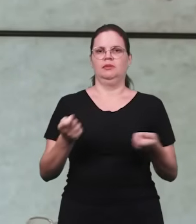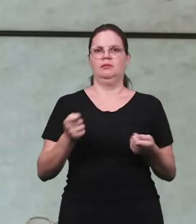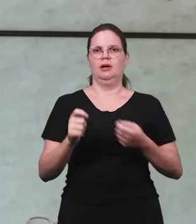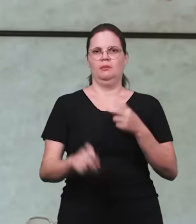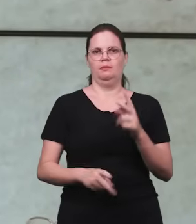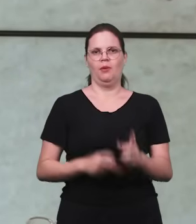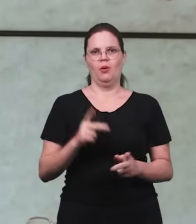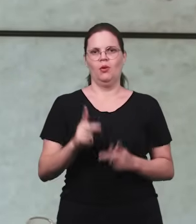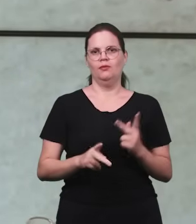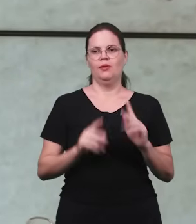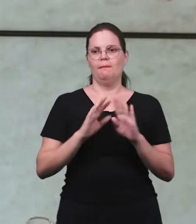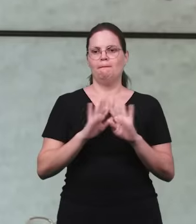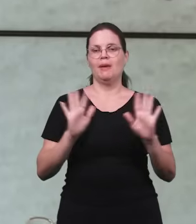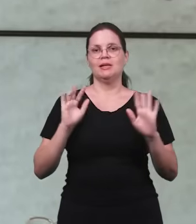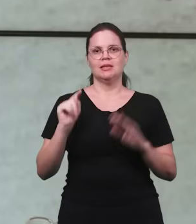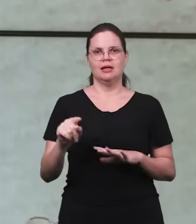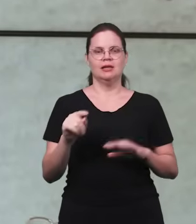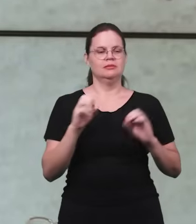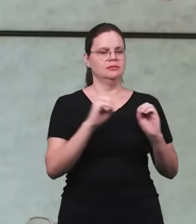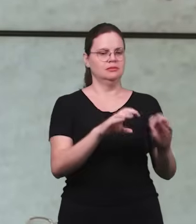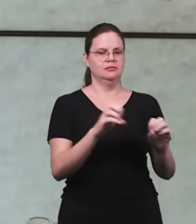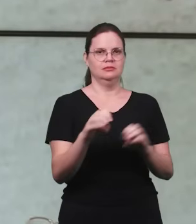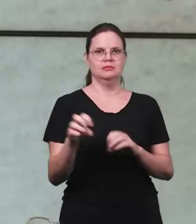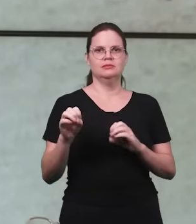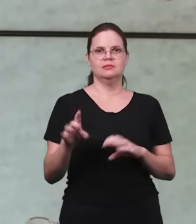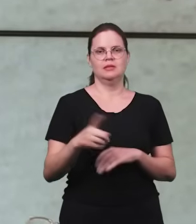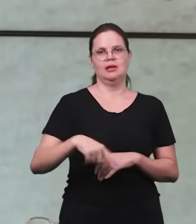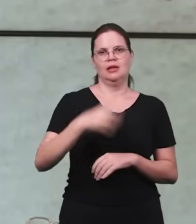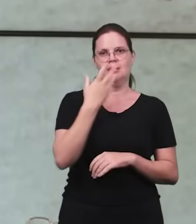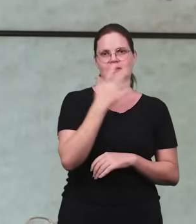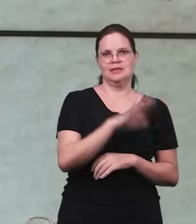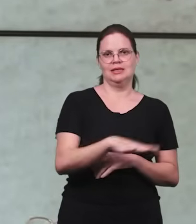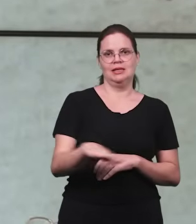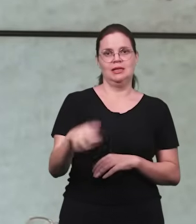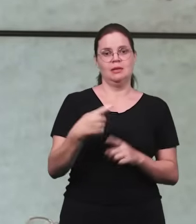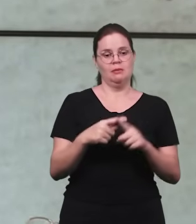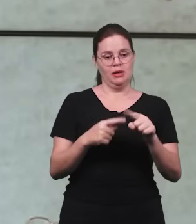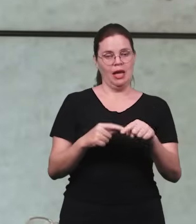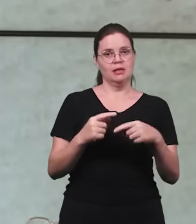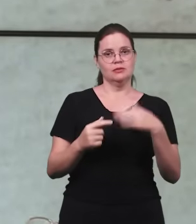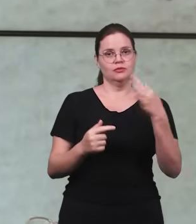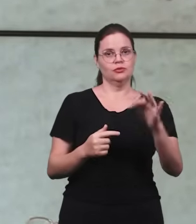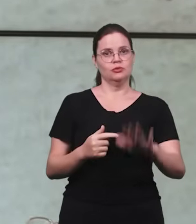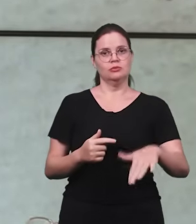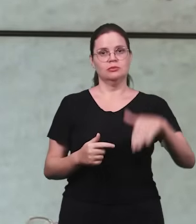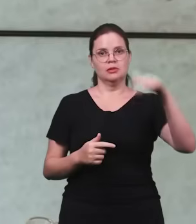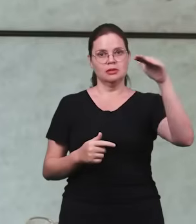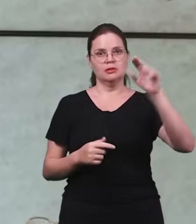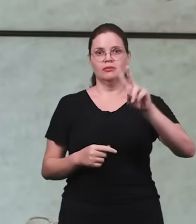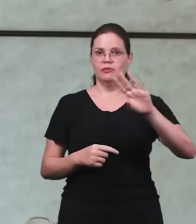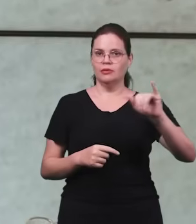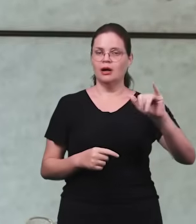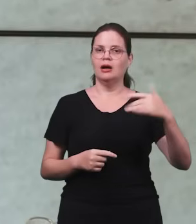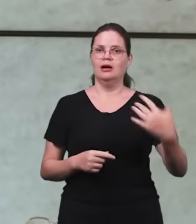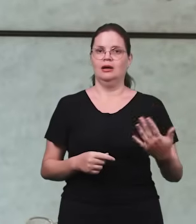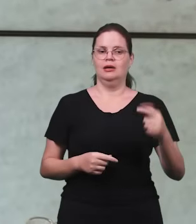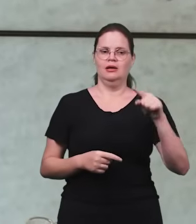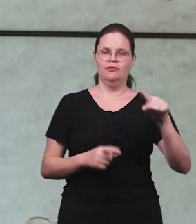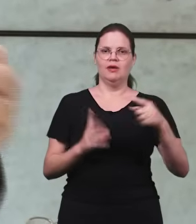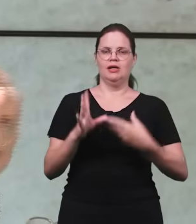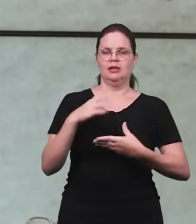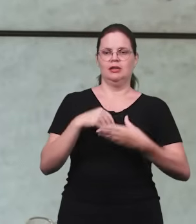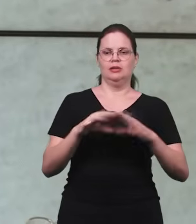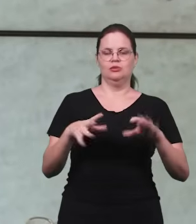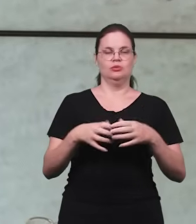povo, transmitir uma herança para os filhos, ou seja, eles iriam crescer. Essas crianças iriam crescer. Essas crianças amanhã estariam